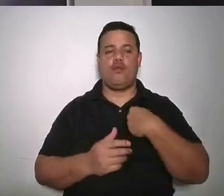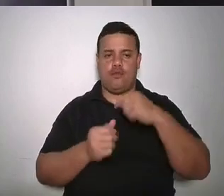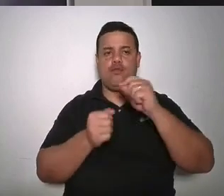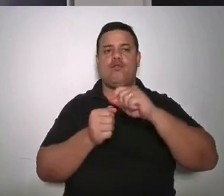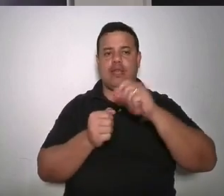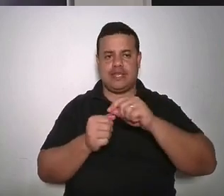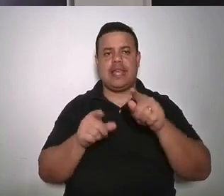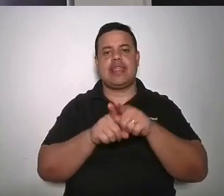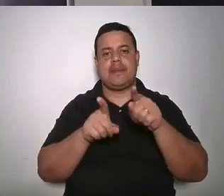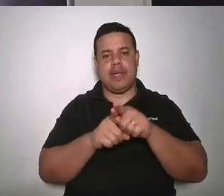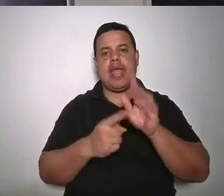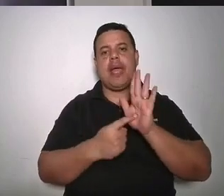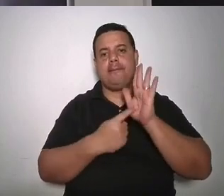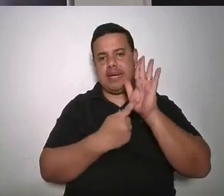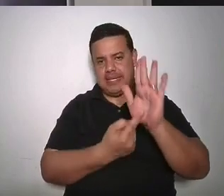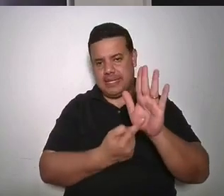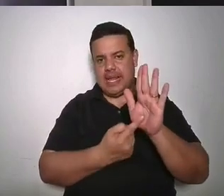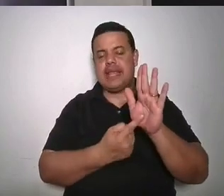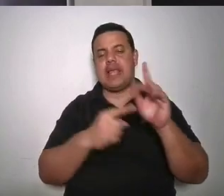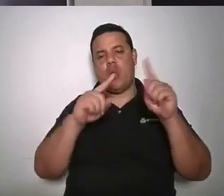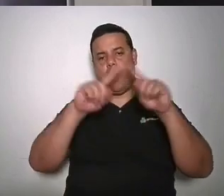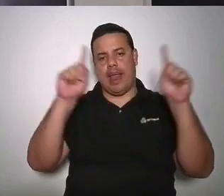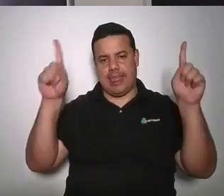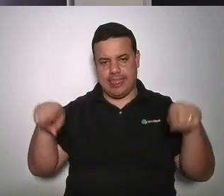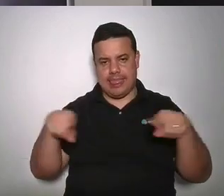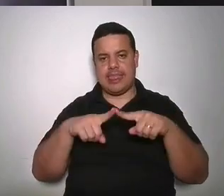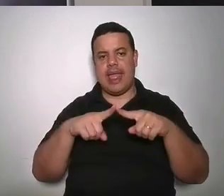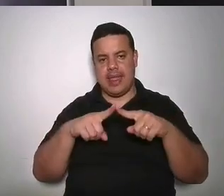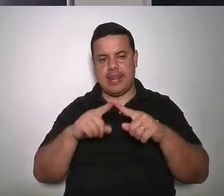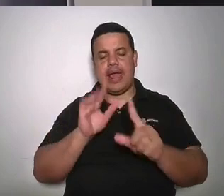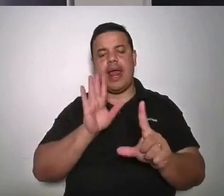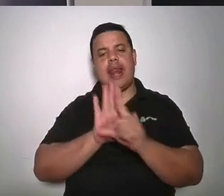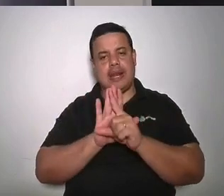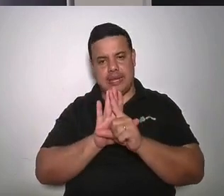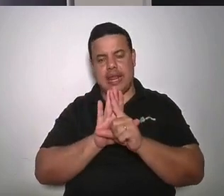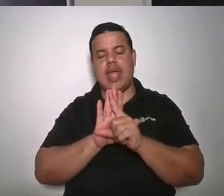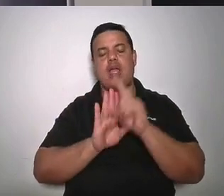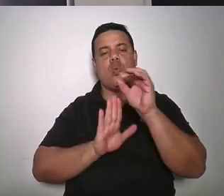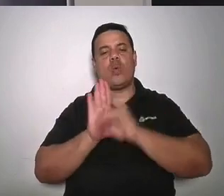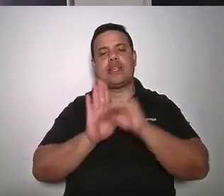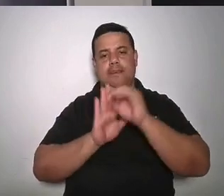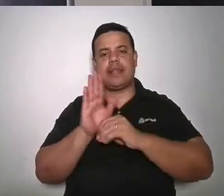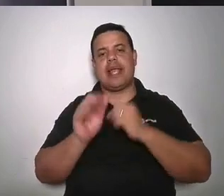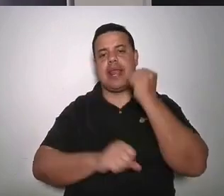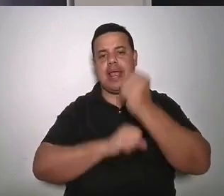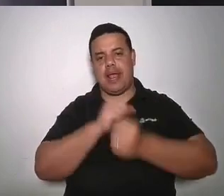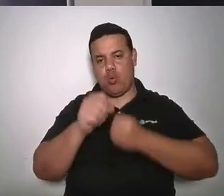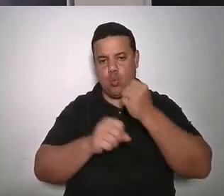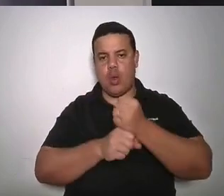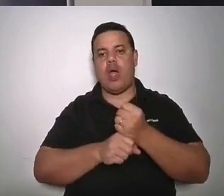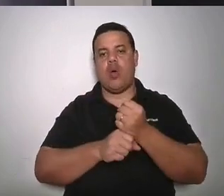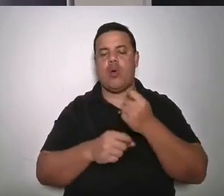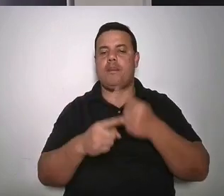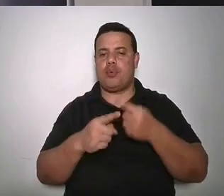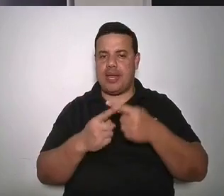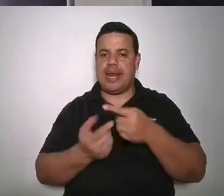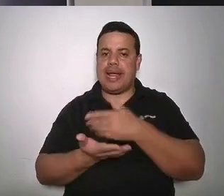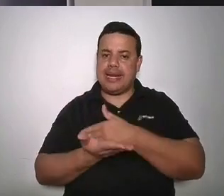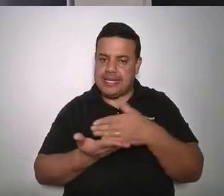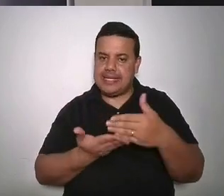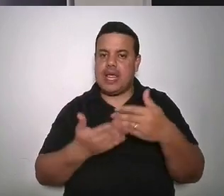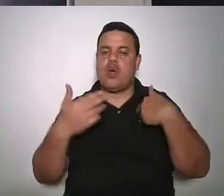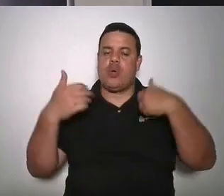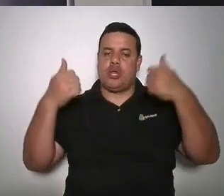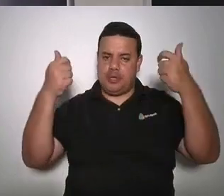apresentação das telas da Lei Orçamentária Anual, porque, como eu disse na inicial lá, são